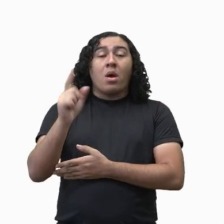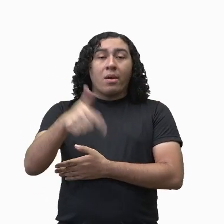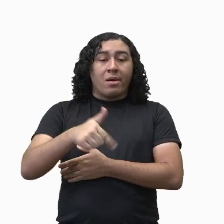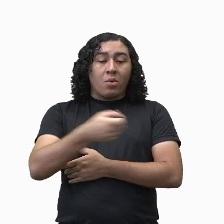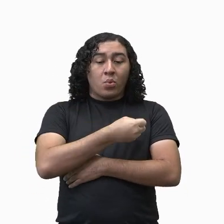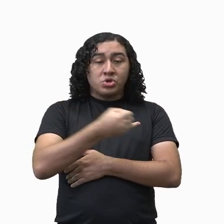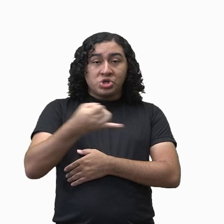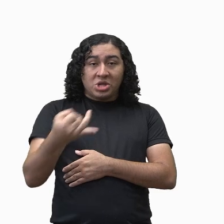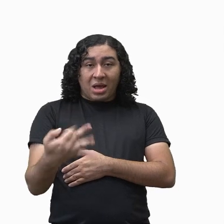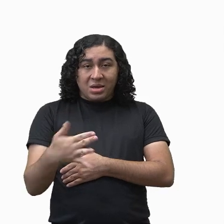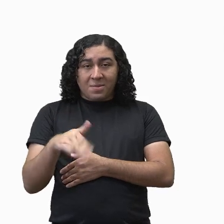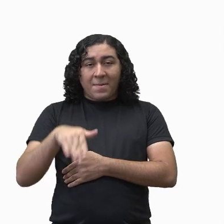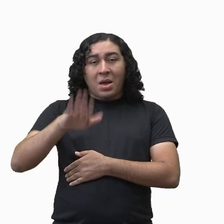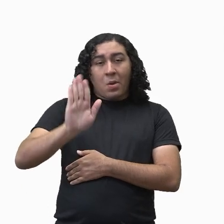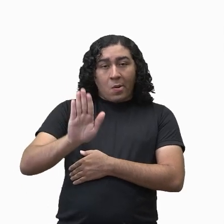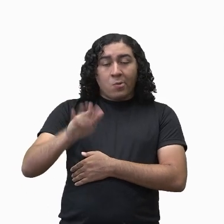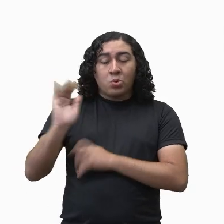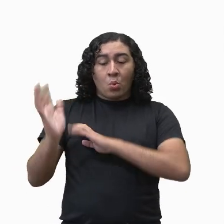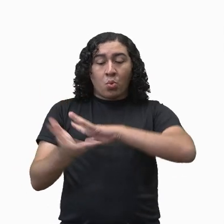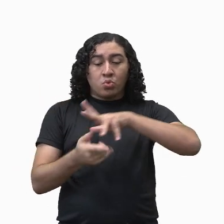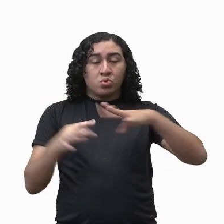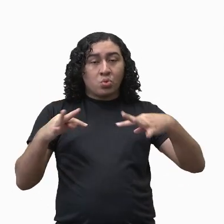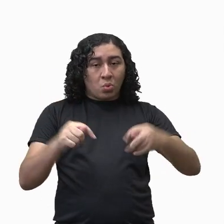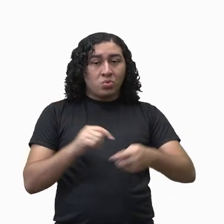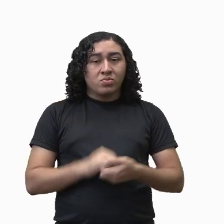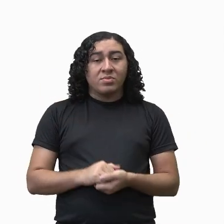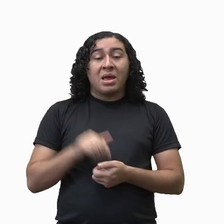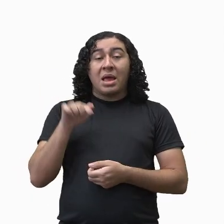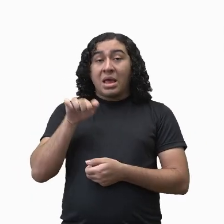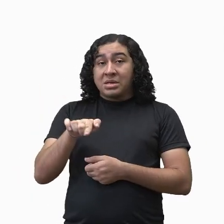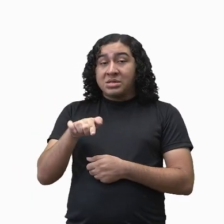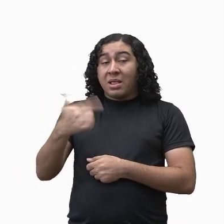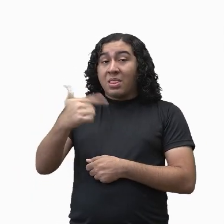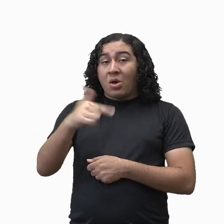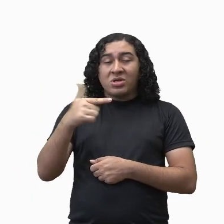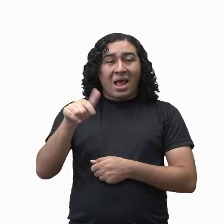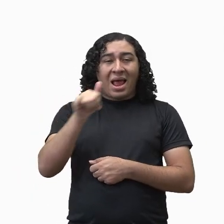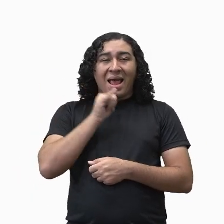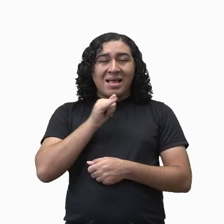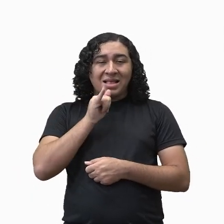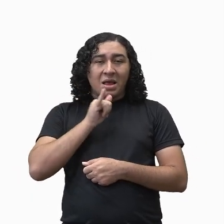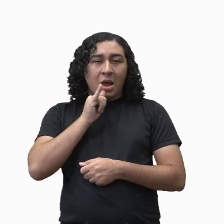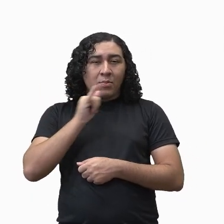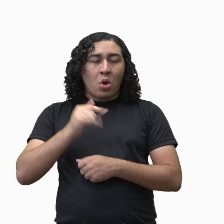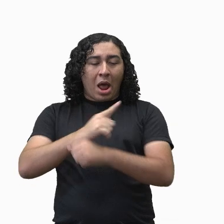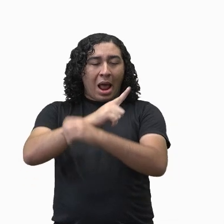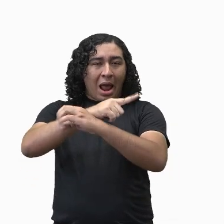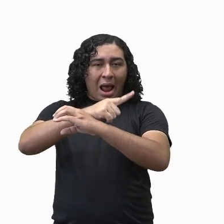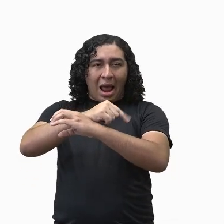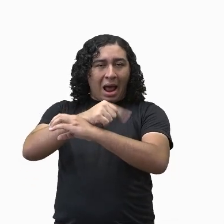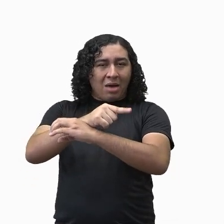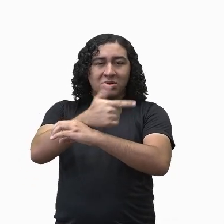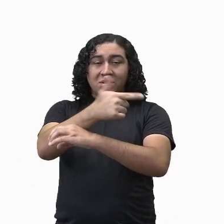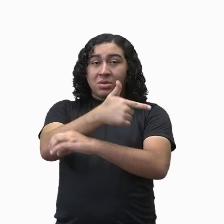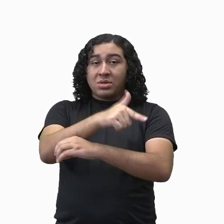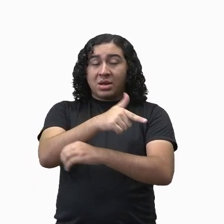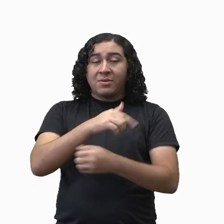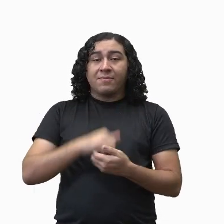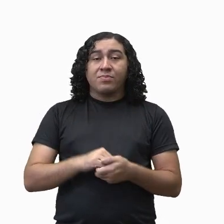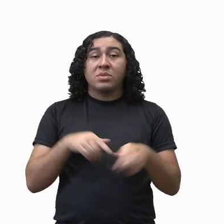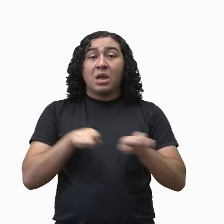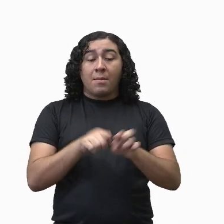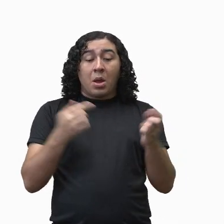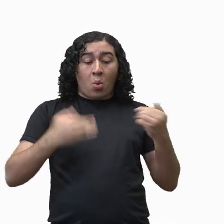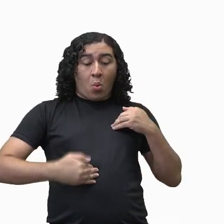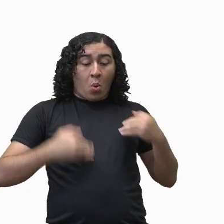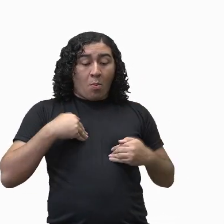vertebrados, eles não possuem a característica de ter uma cauda, o corpo é adaptado para saltos e natação, a